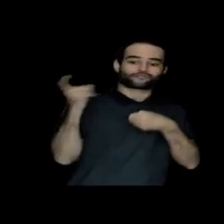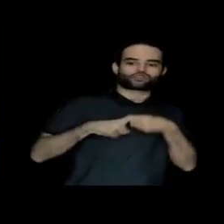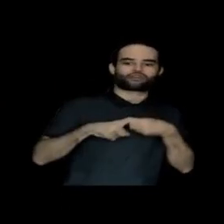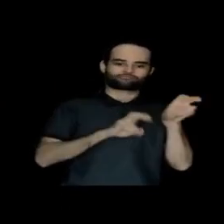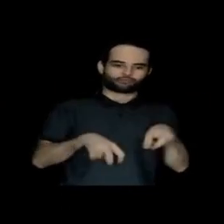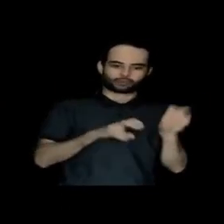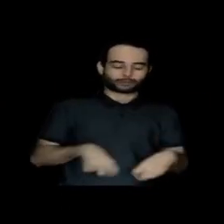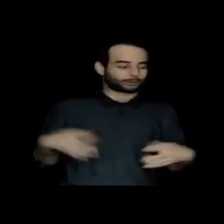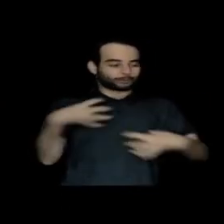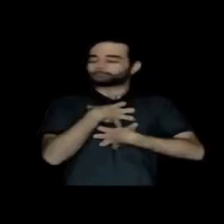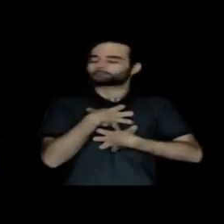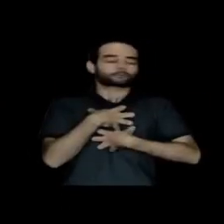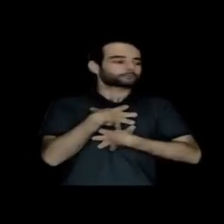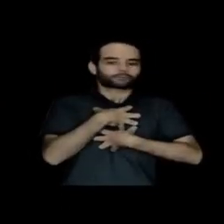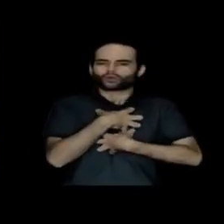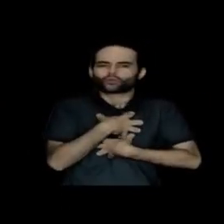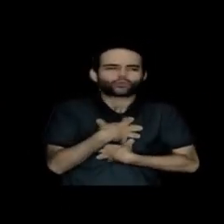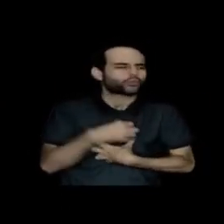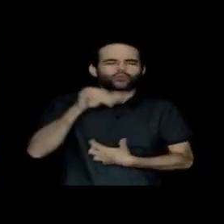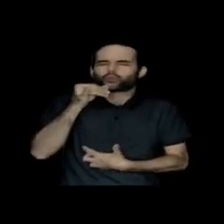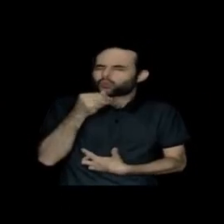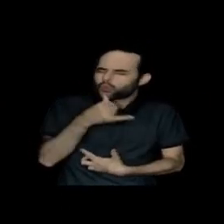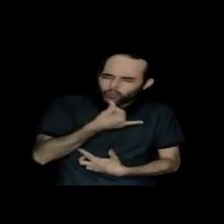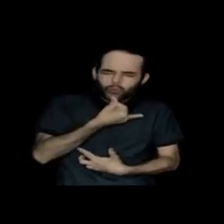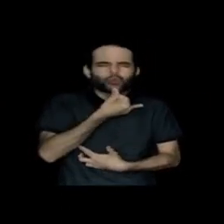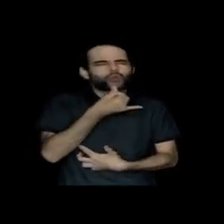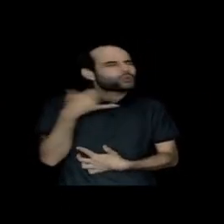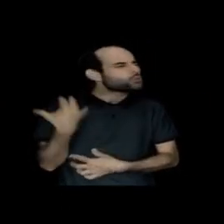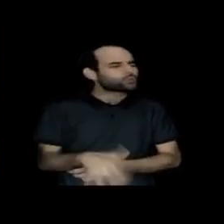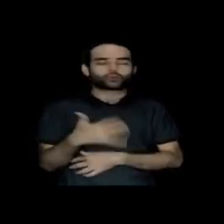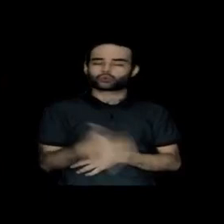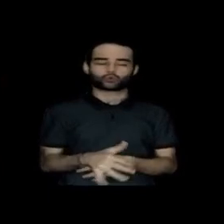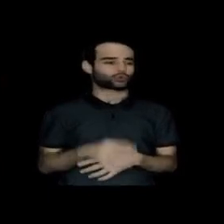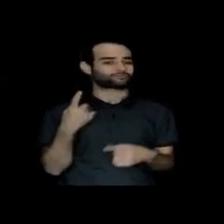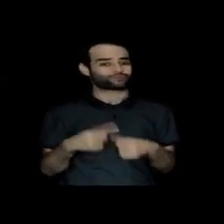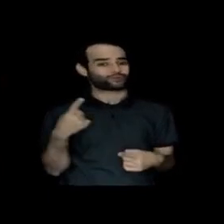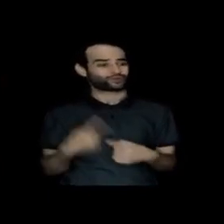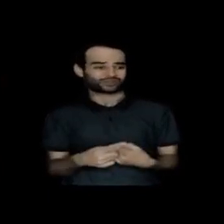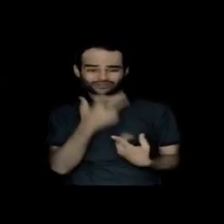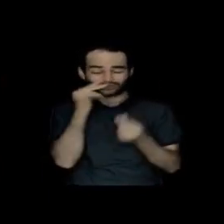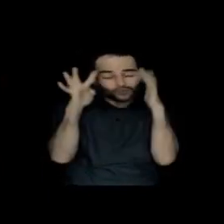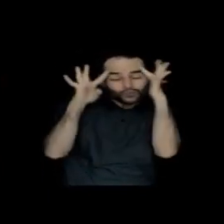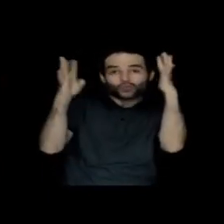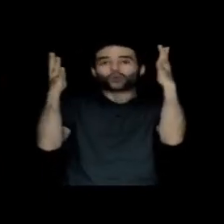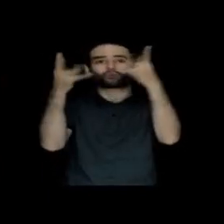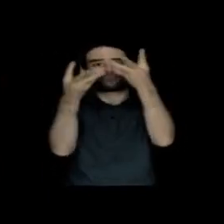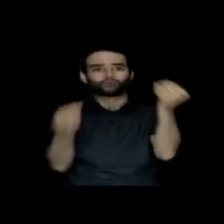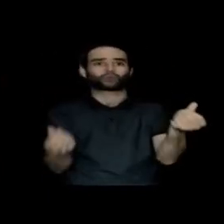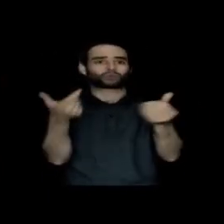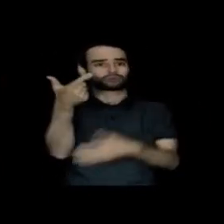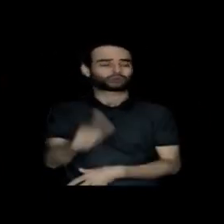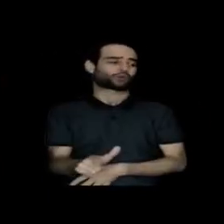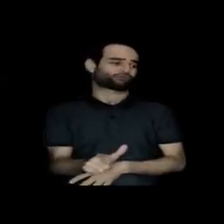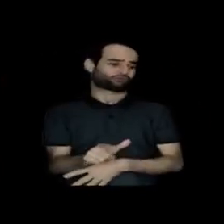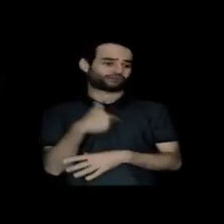veio a notícia de voltar para o interior, para mim foi um choque, foi um abalo muito grande. Já era mais uma destruição